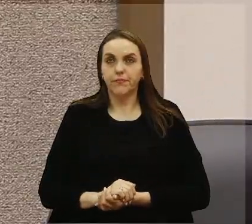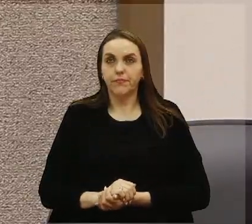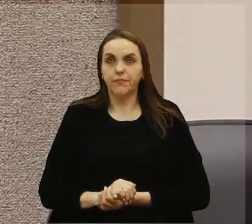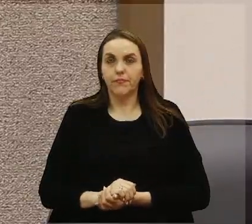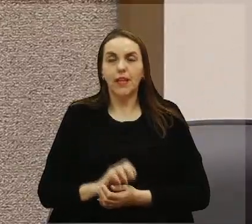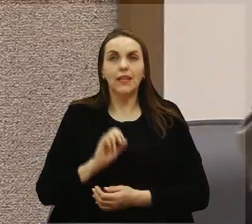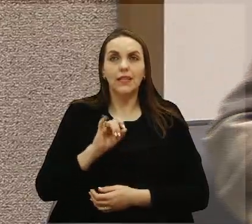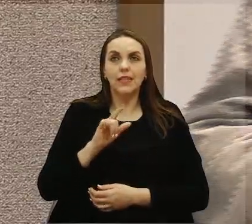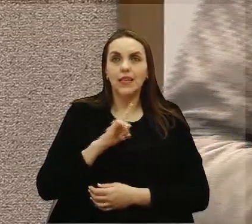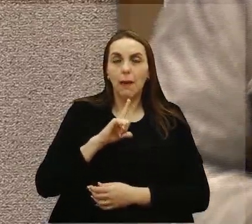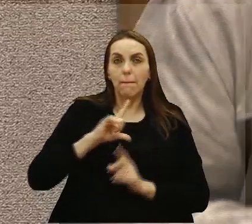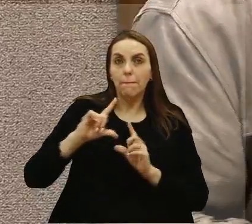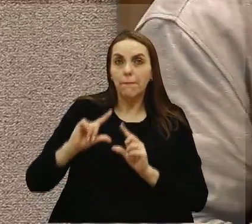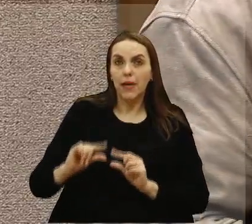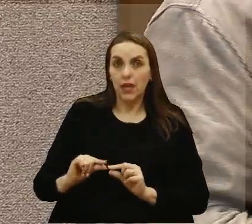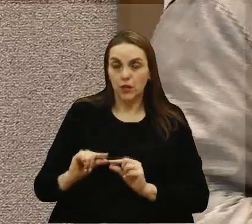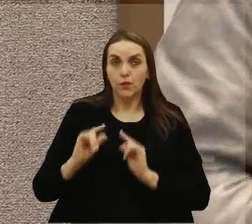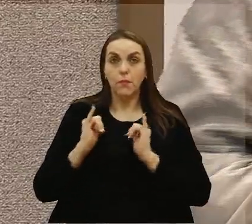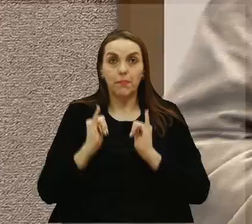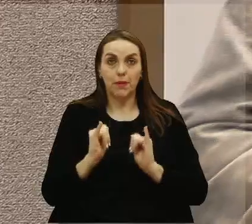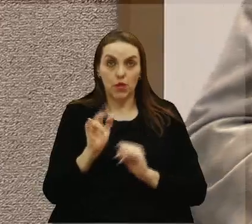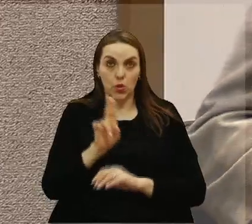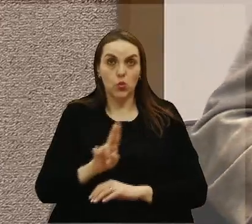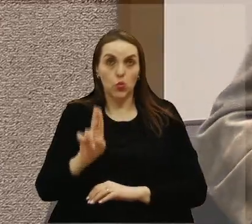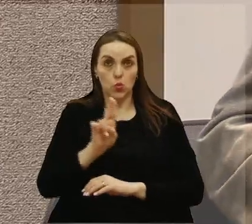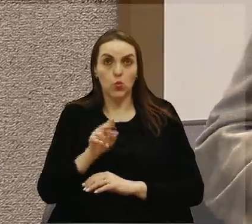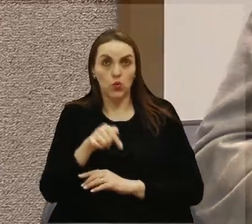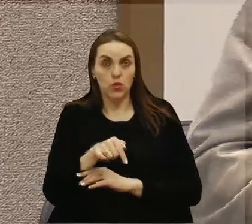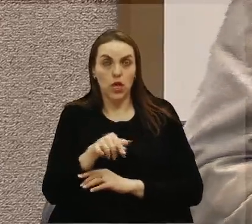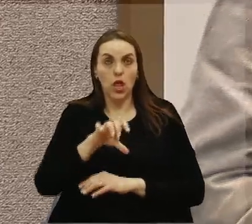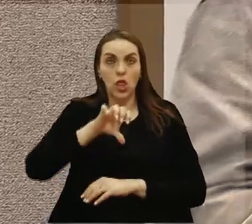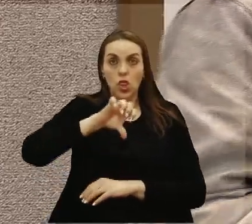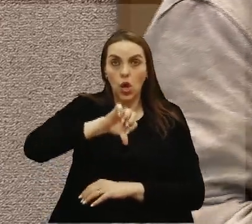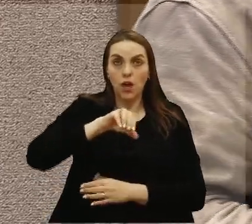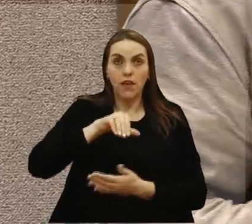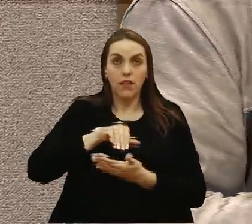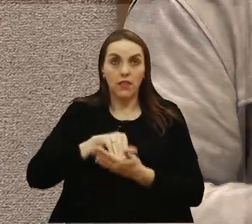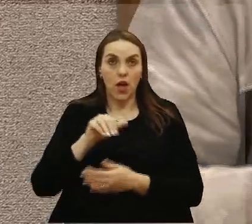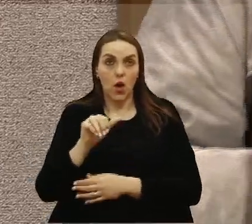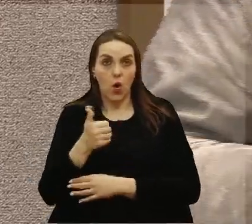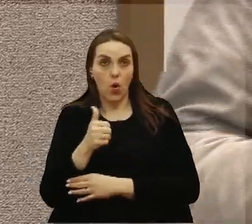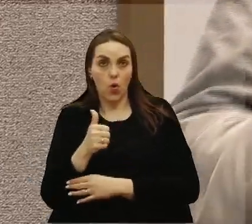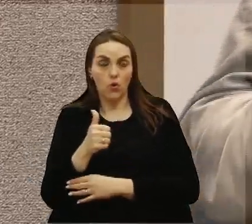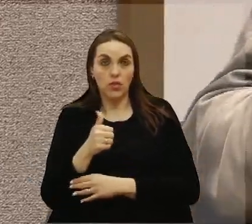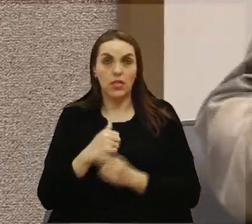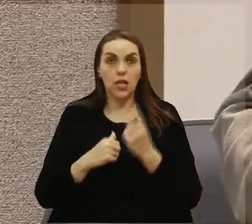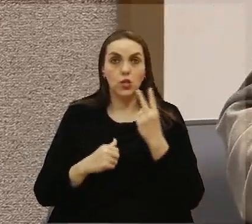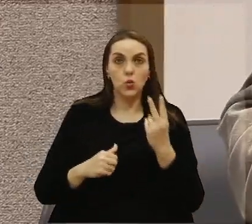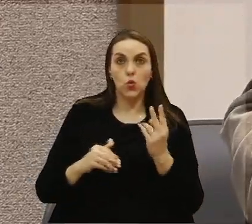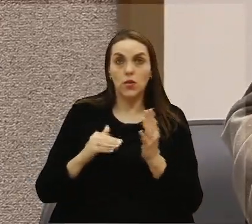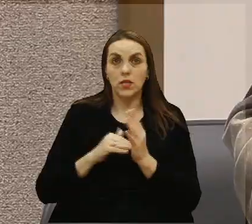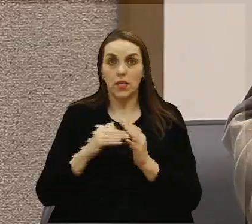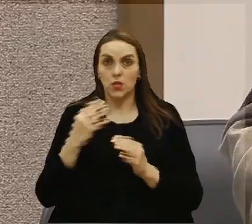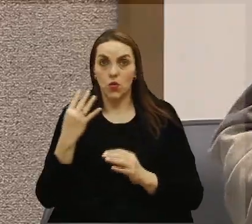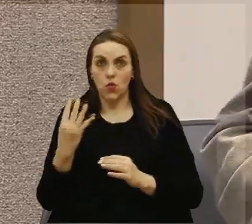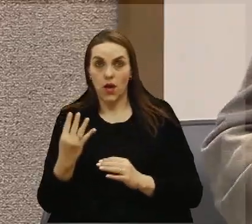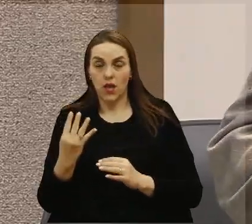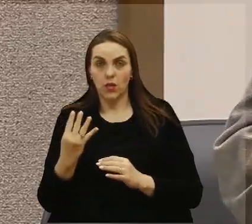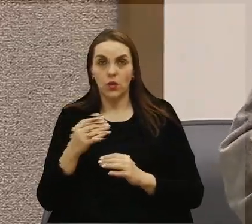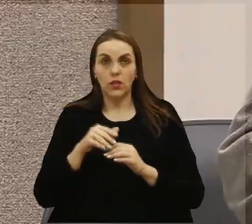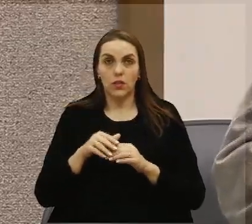se tem menos passageiros das 9 às 11 e das 14 às 16, vamos reduzir a